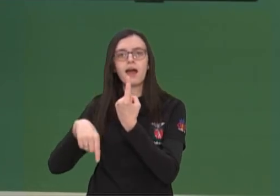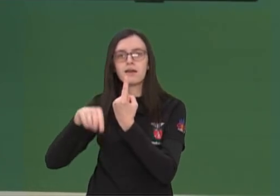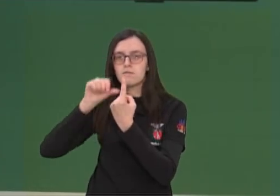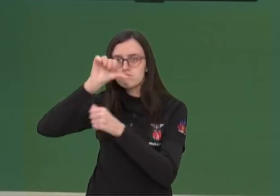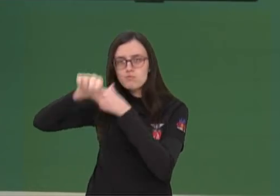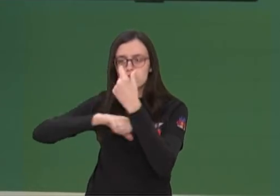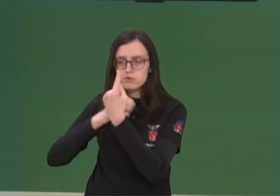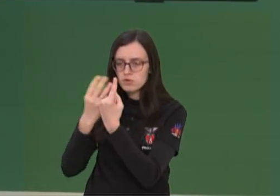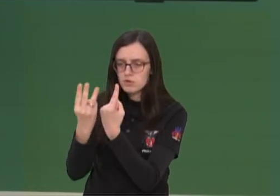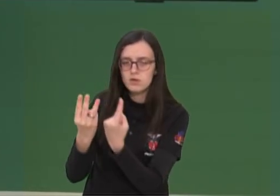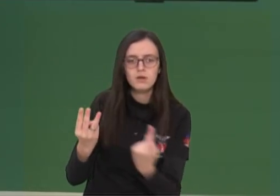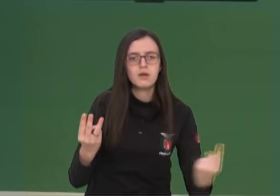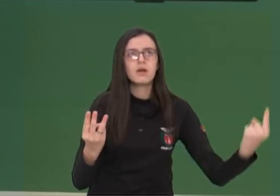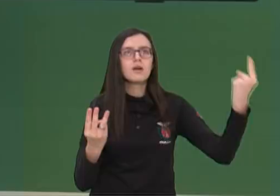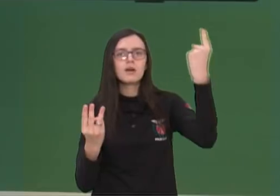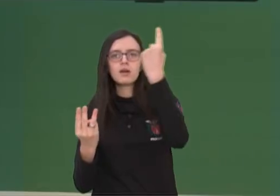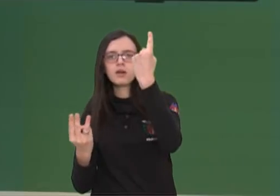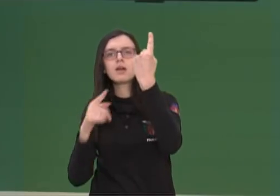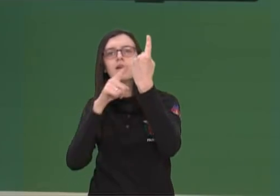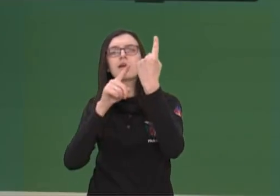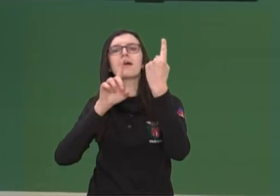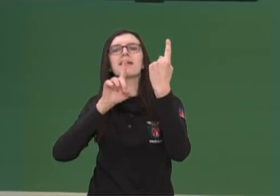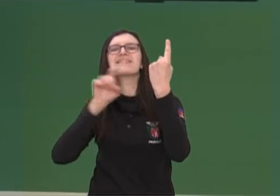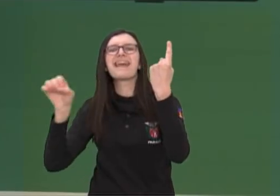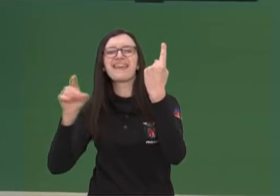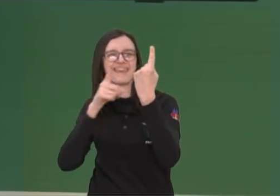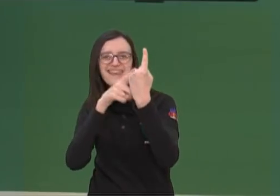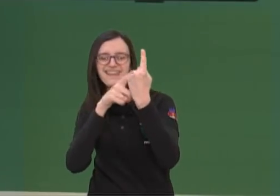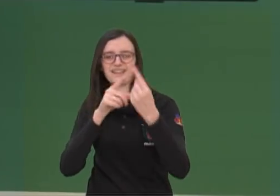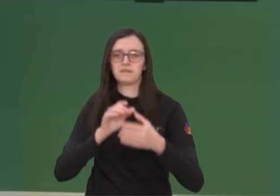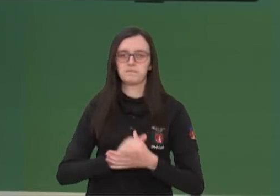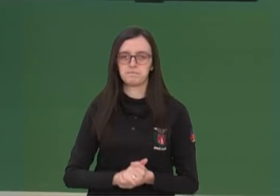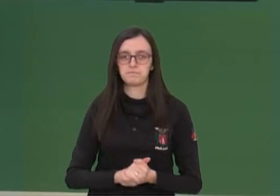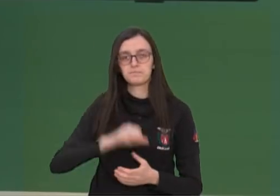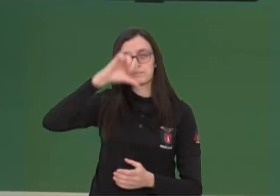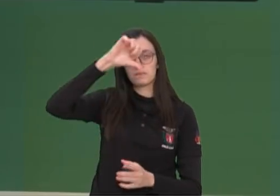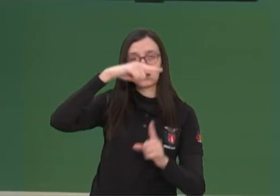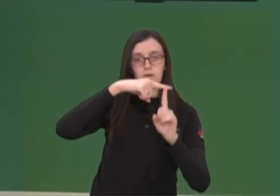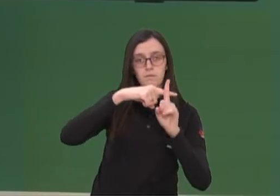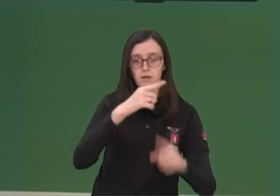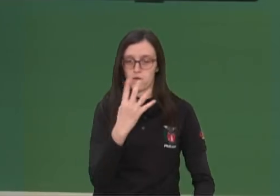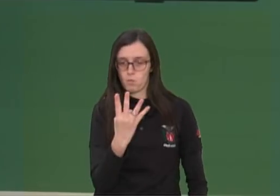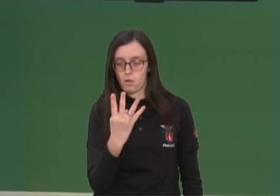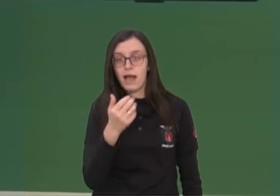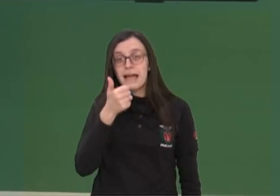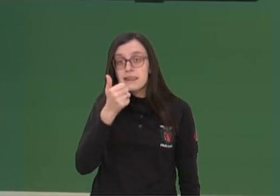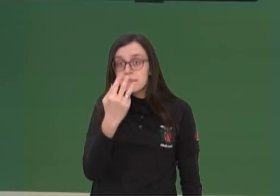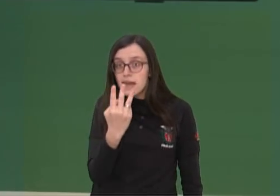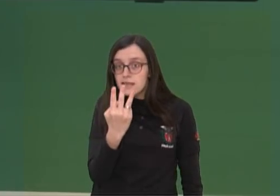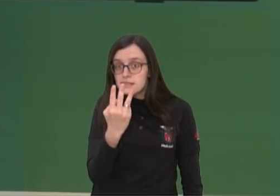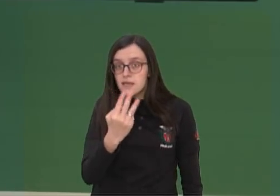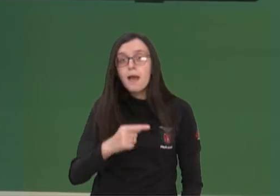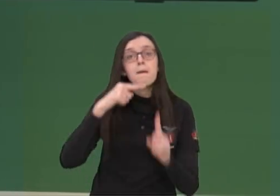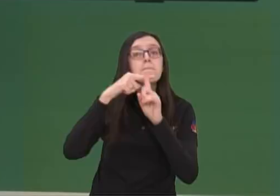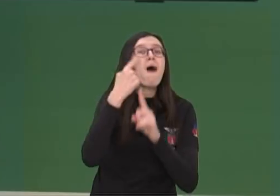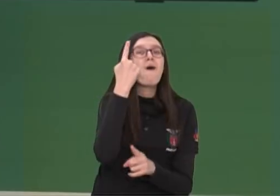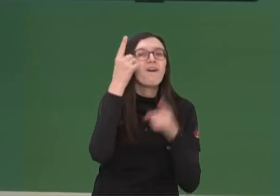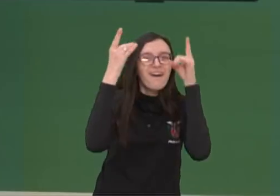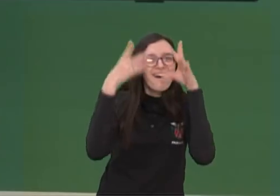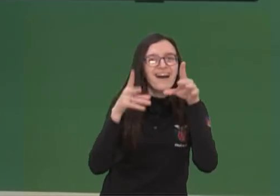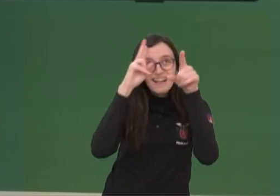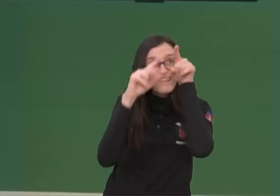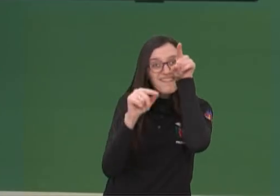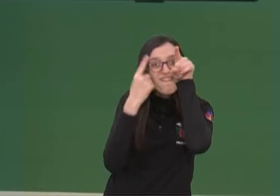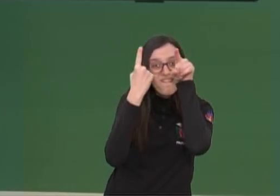centena, ok? 9 mais 4, 13, com mais 1, 14. Opa, 14